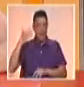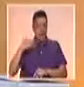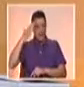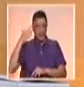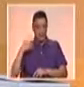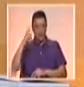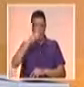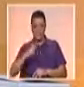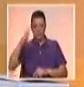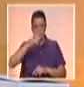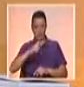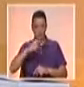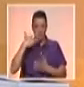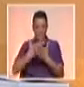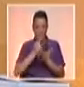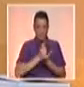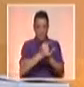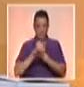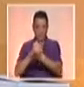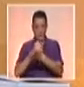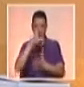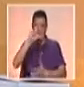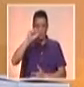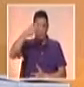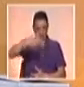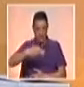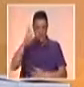que a televisão deu alguma ajuda ao introduzir a língua gestual,